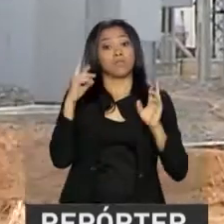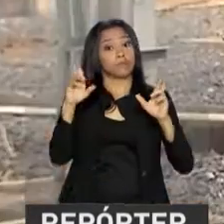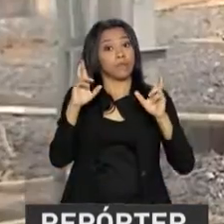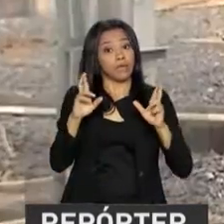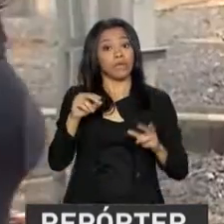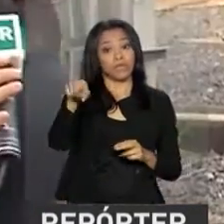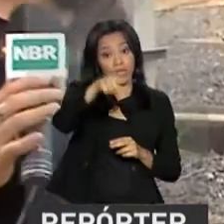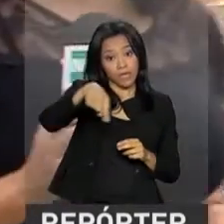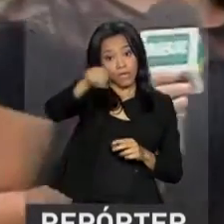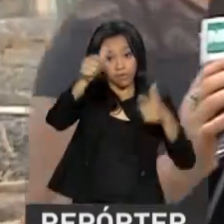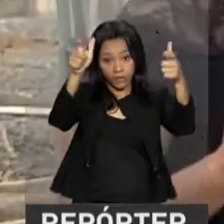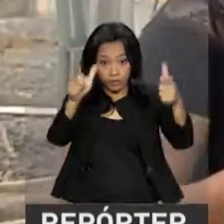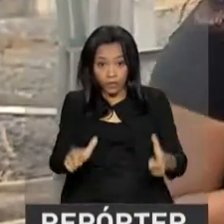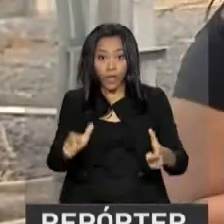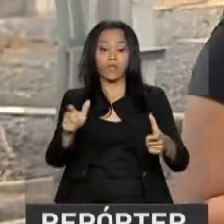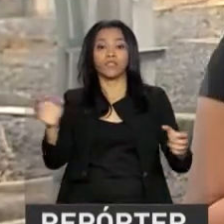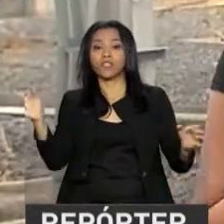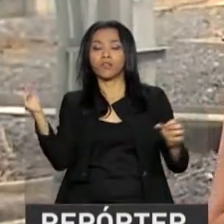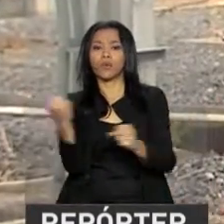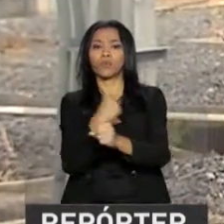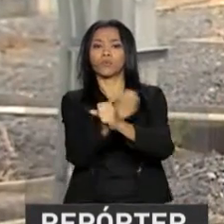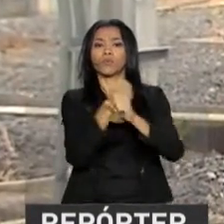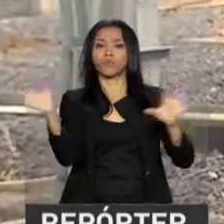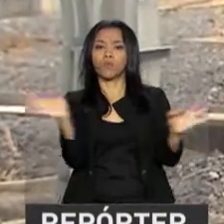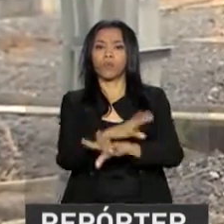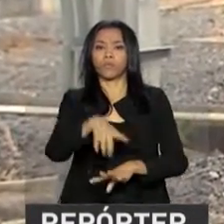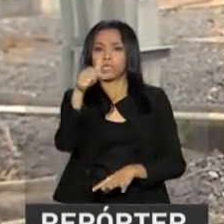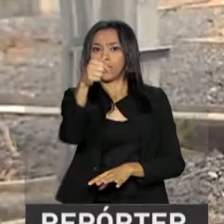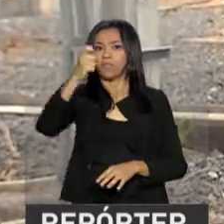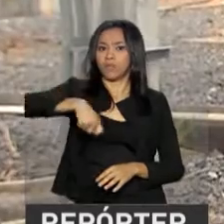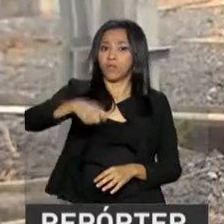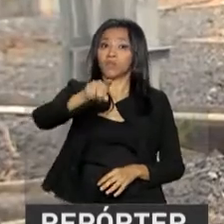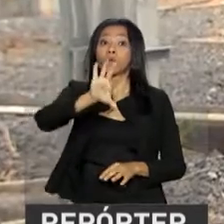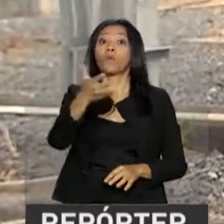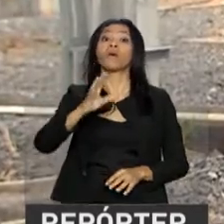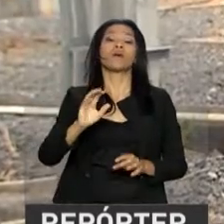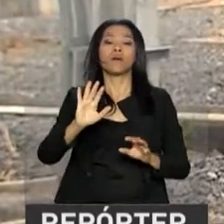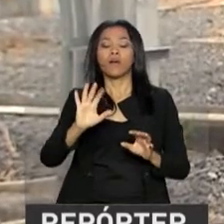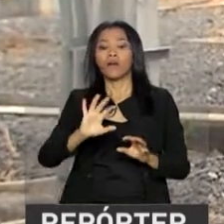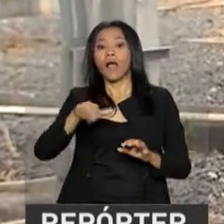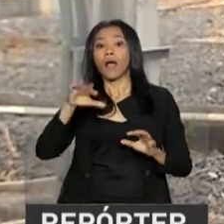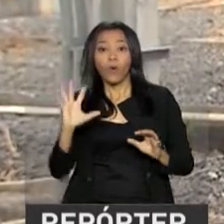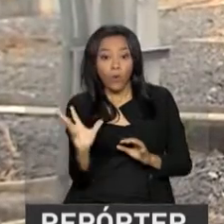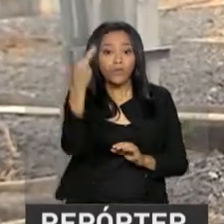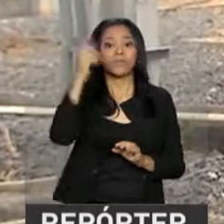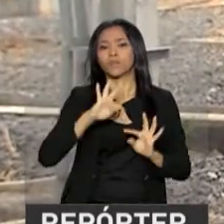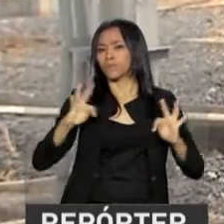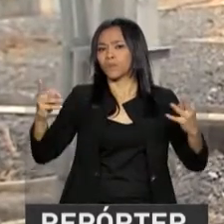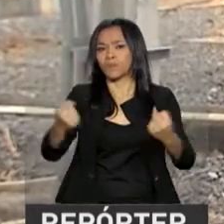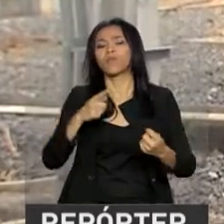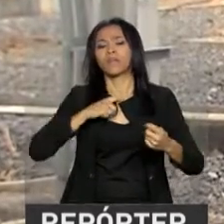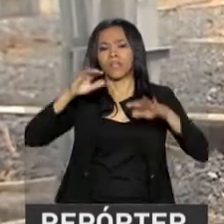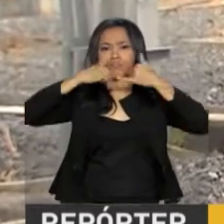obras da subestação sejam concluídas em 7 meses. Quando isso acontecer, Todo o complexo da Hemobras vai contar